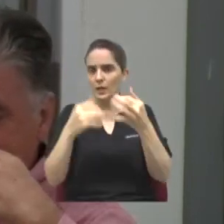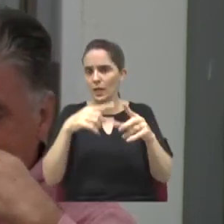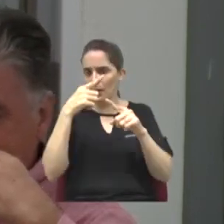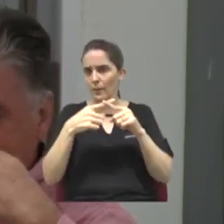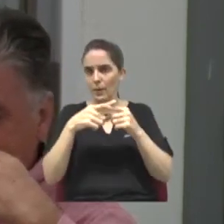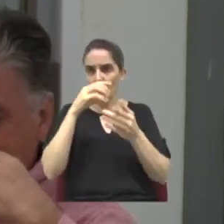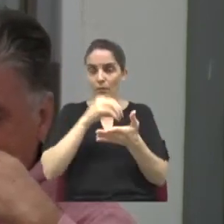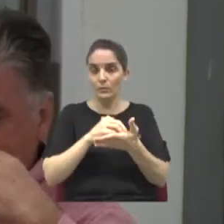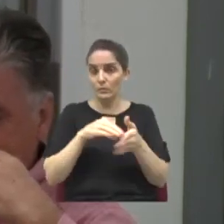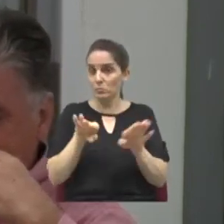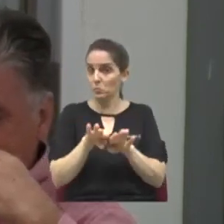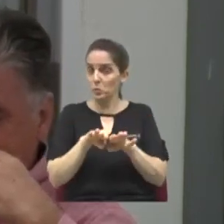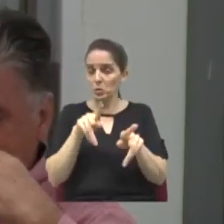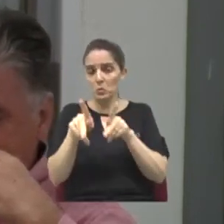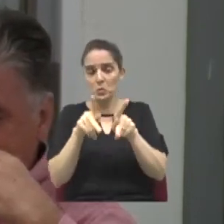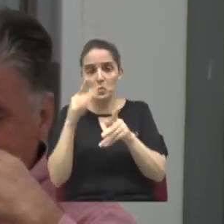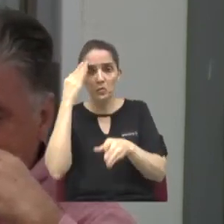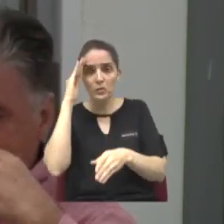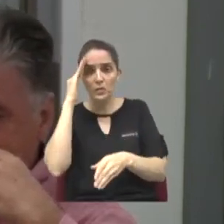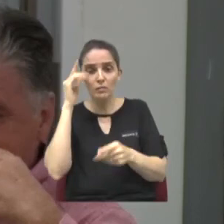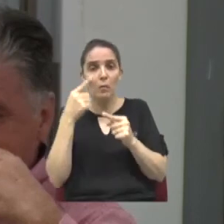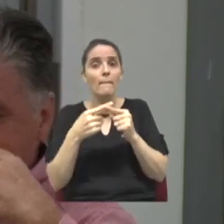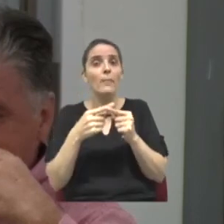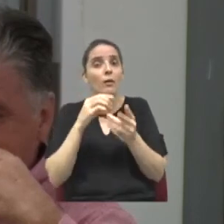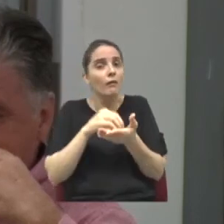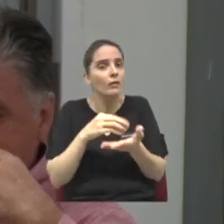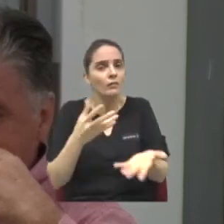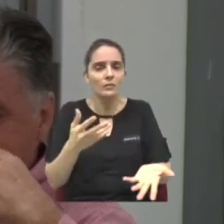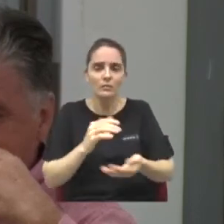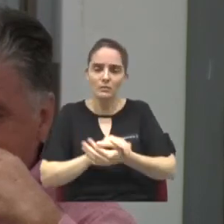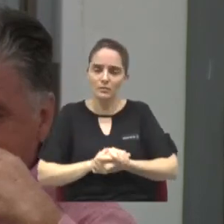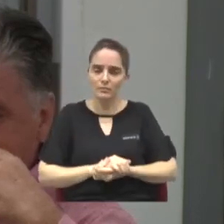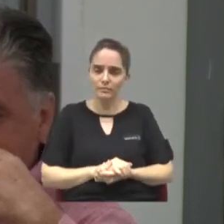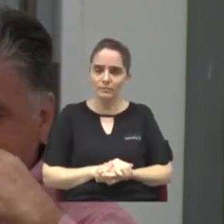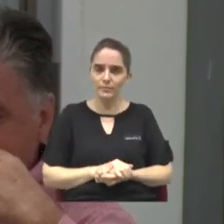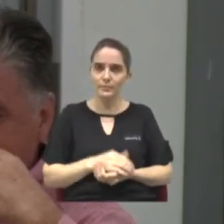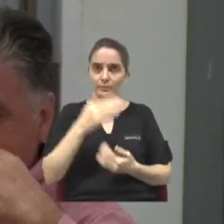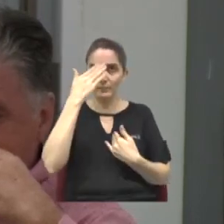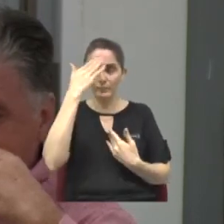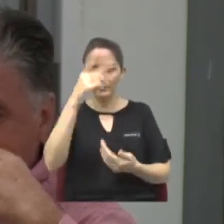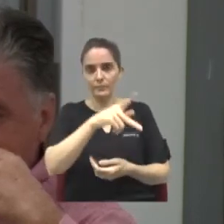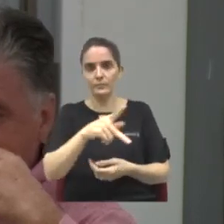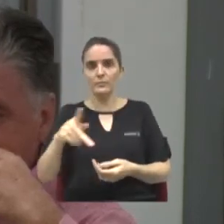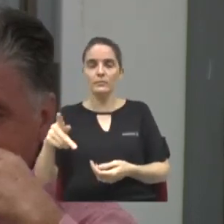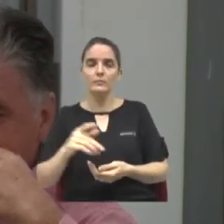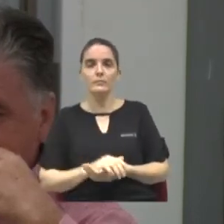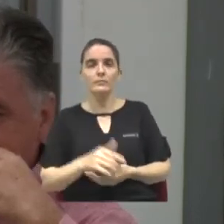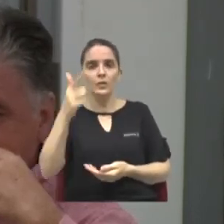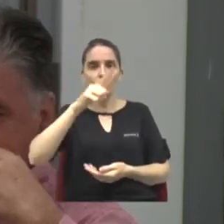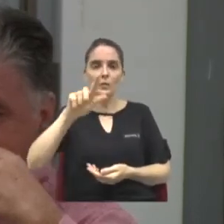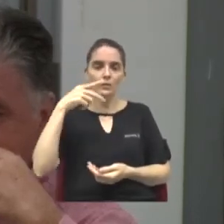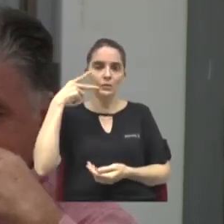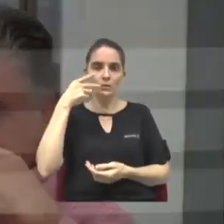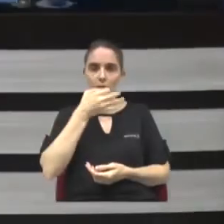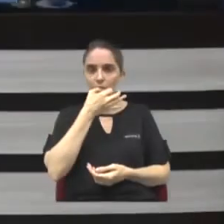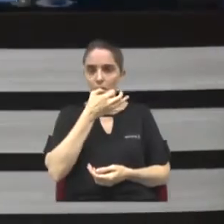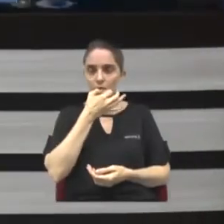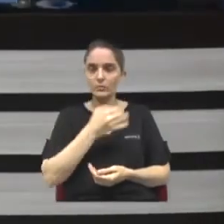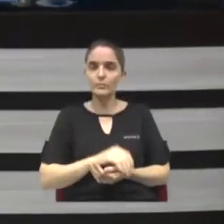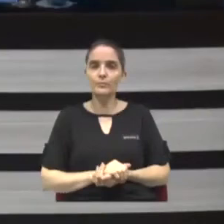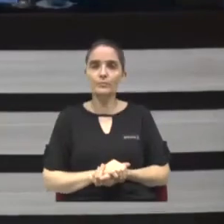para a população entender o motivo da ausência. Muito obrigada. Muito obrigada, senhor presidente. Mais algum vereador deseja discutir?